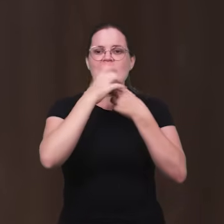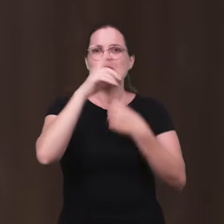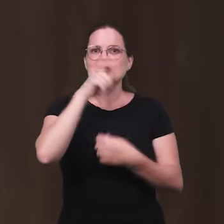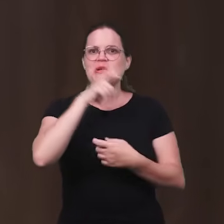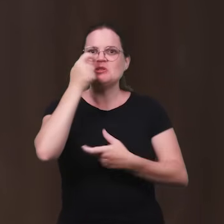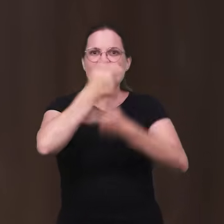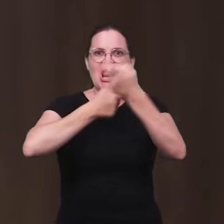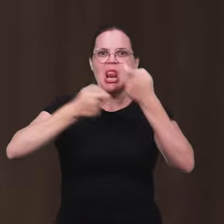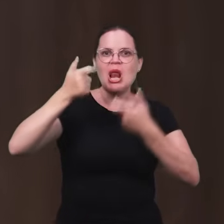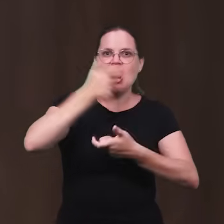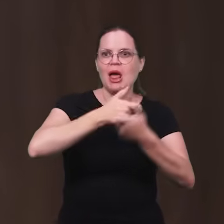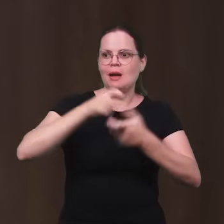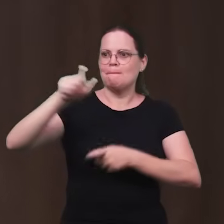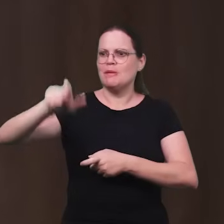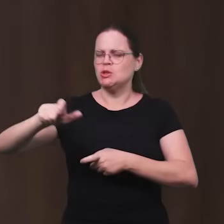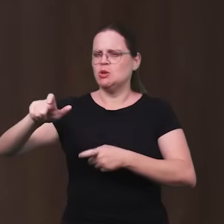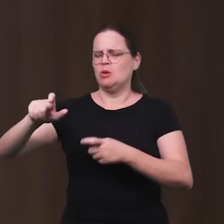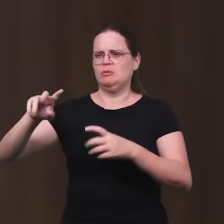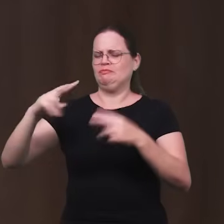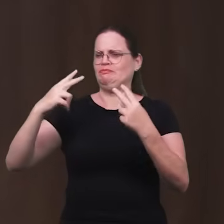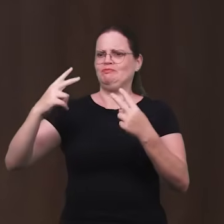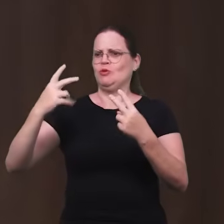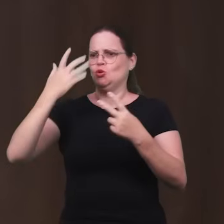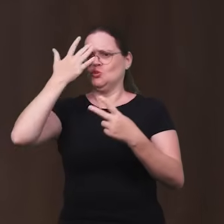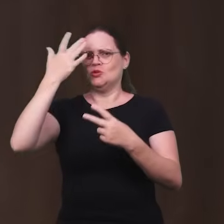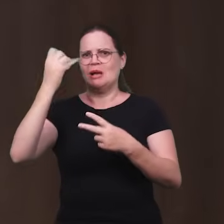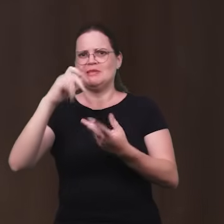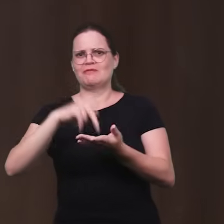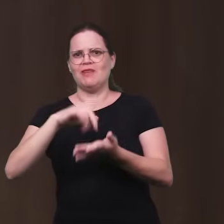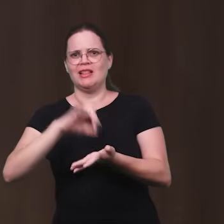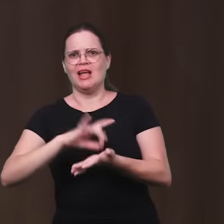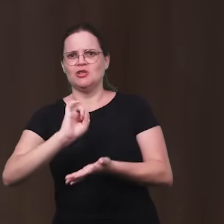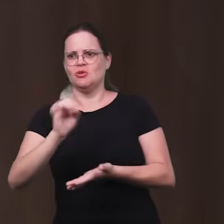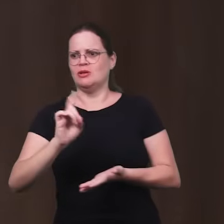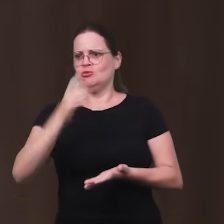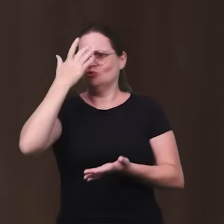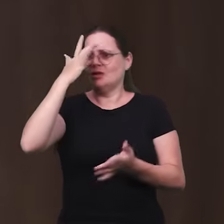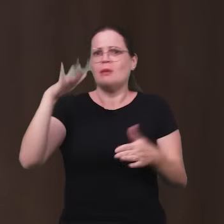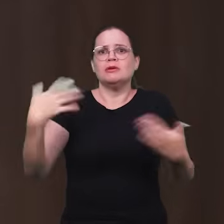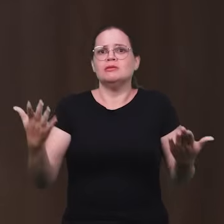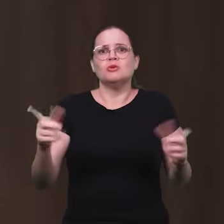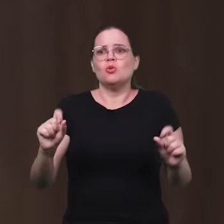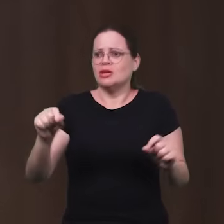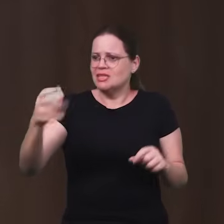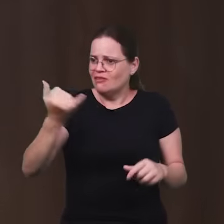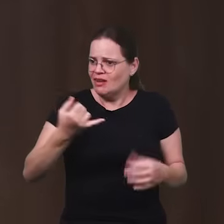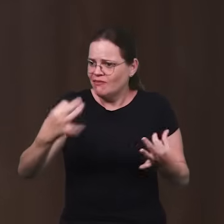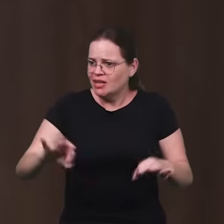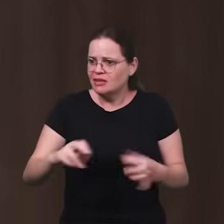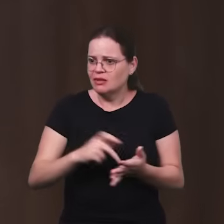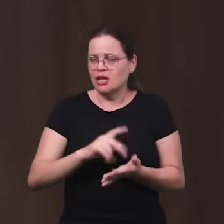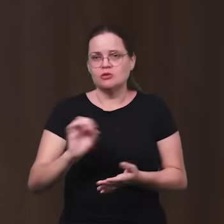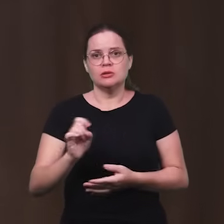uma situação que, quando os filhos percebem que o pai ou a mãe